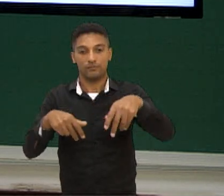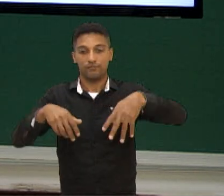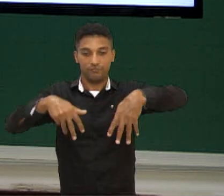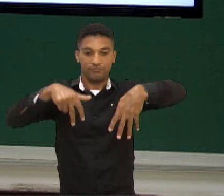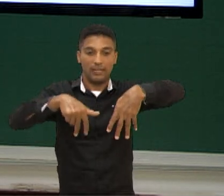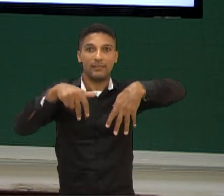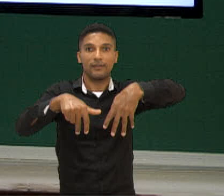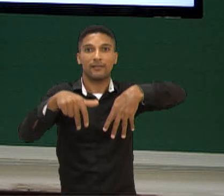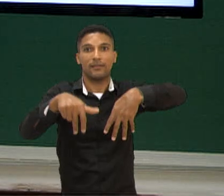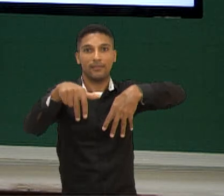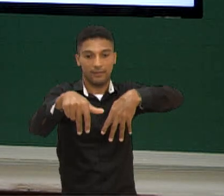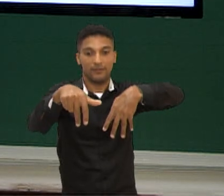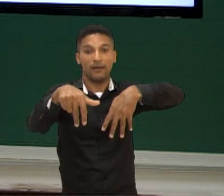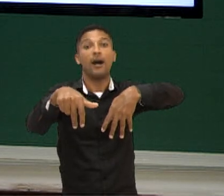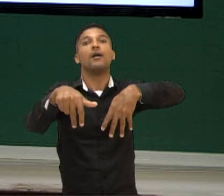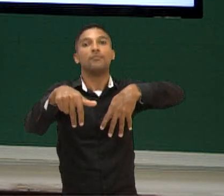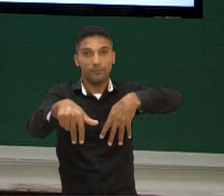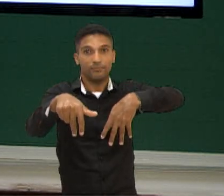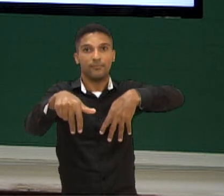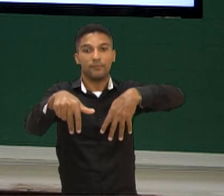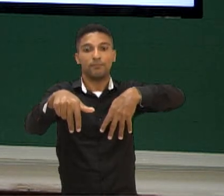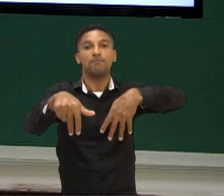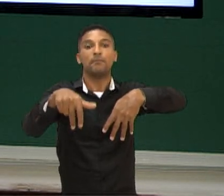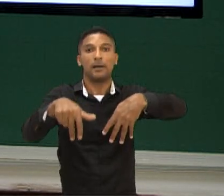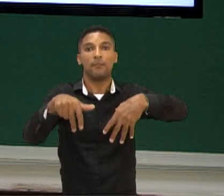O nome é Semba, né?